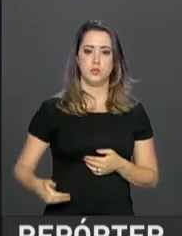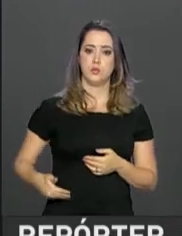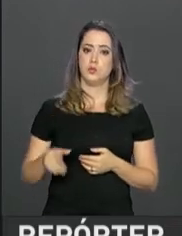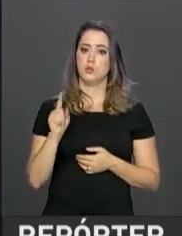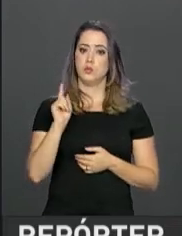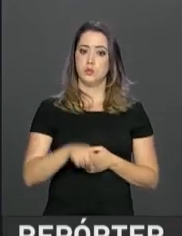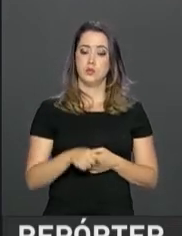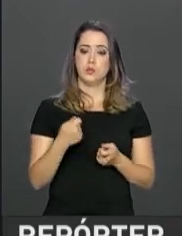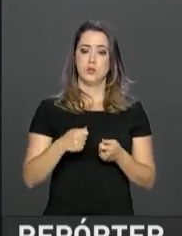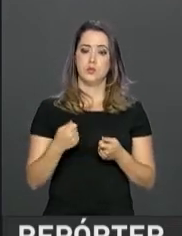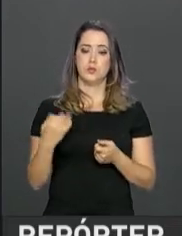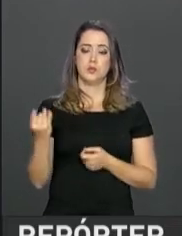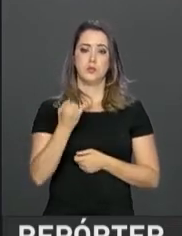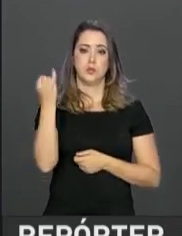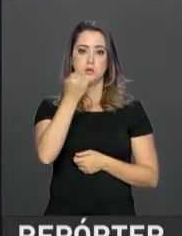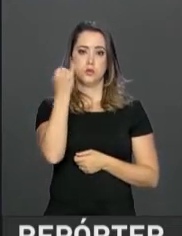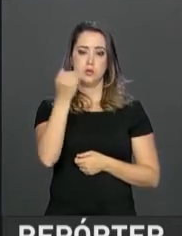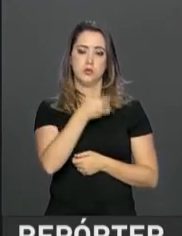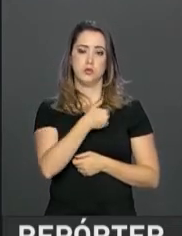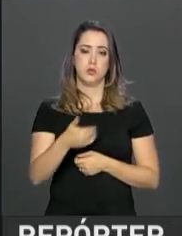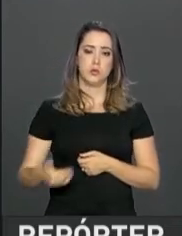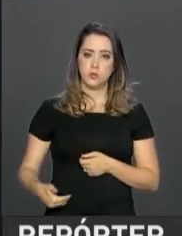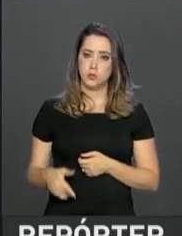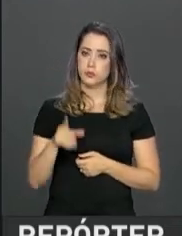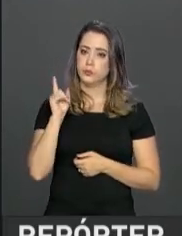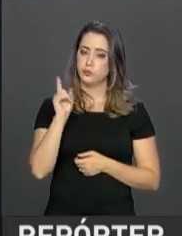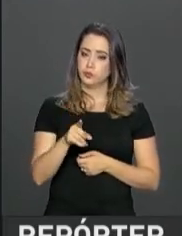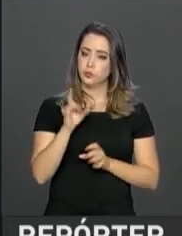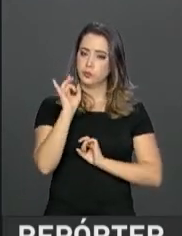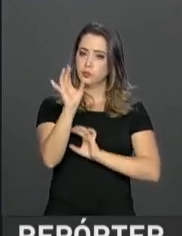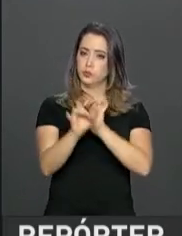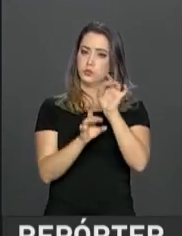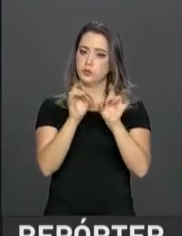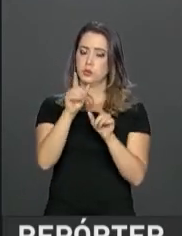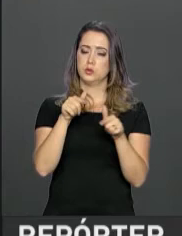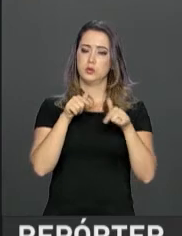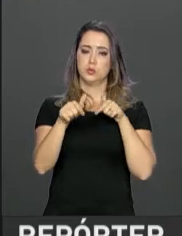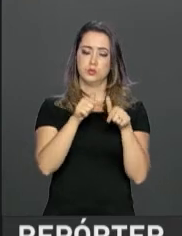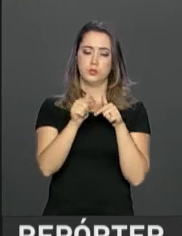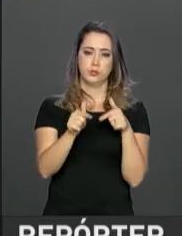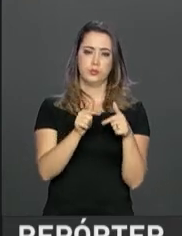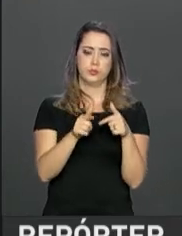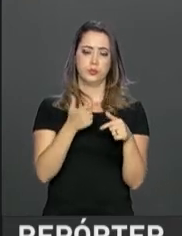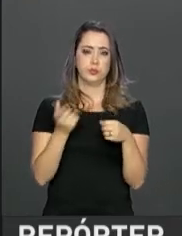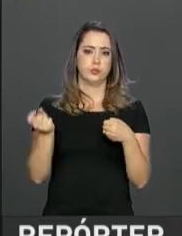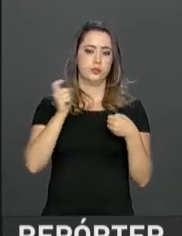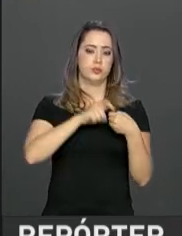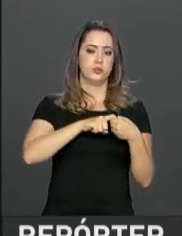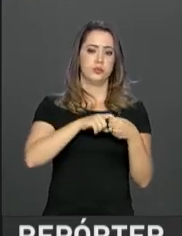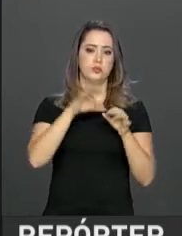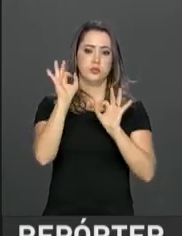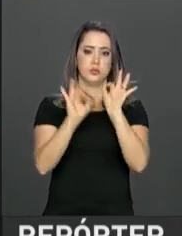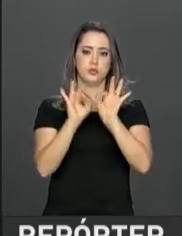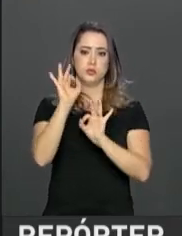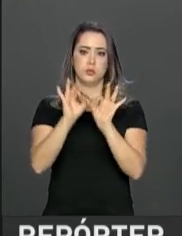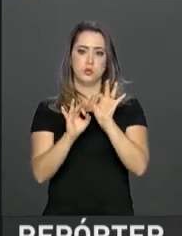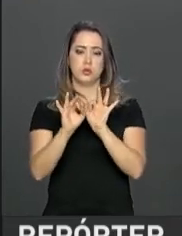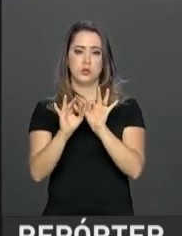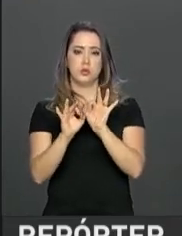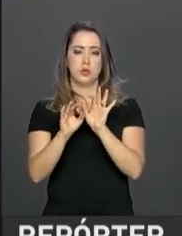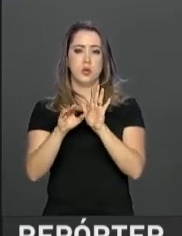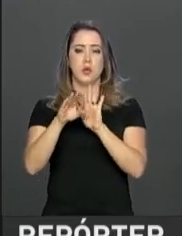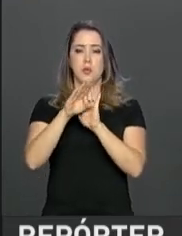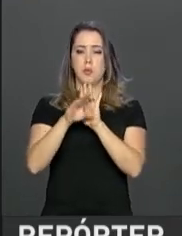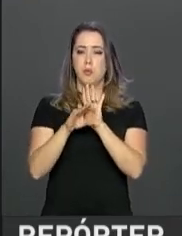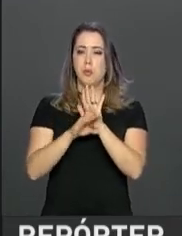ganhou destaque na agenda do governo e especial as ações voltadas ao resgate do planejamento estratégico